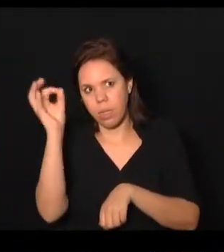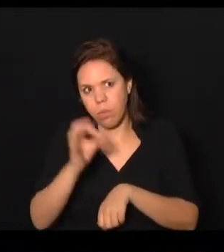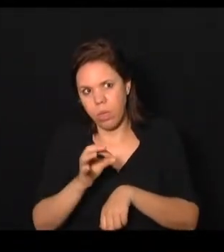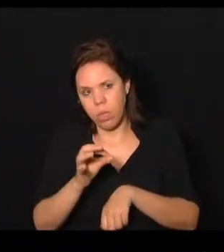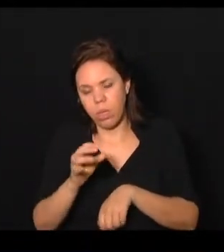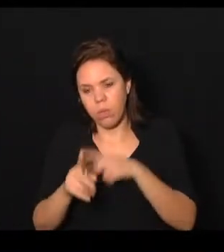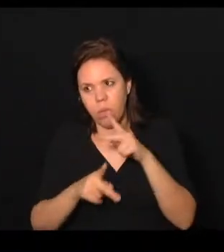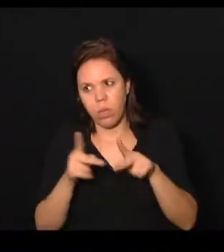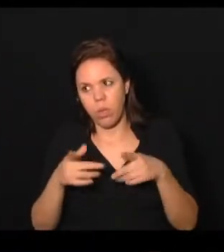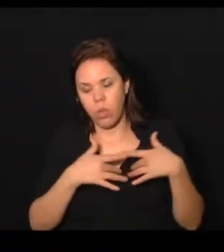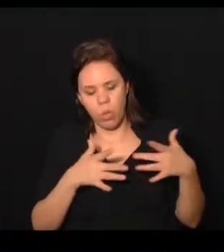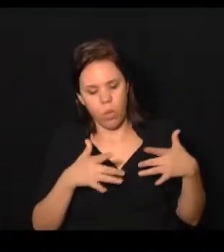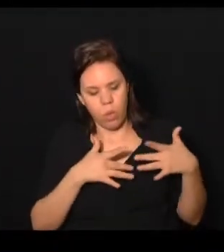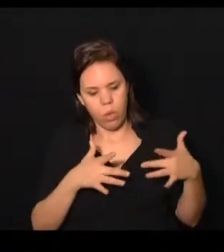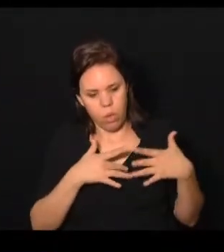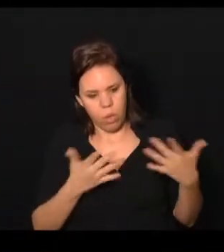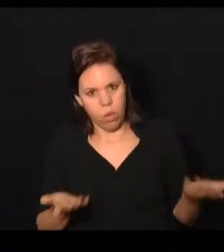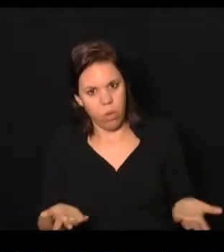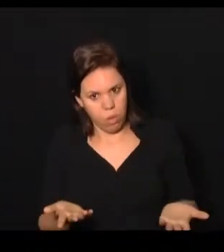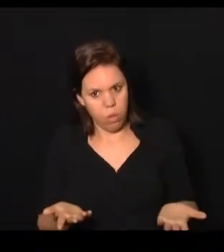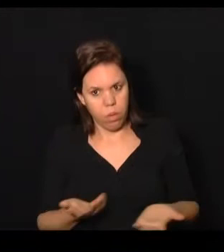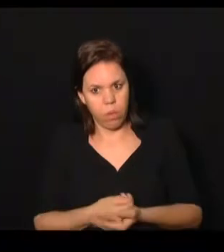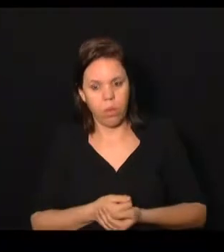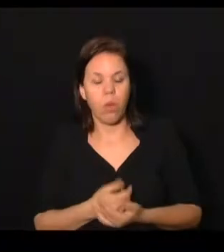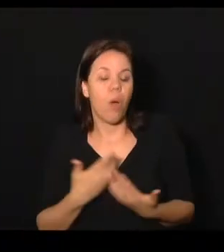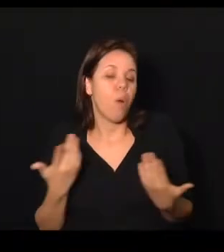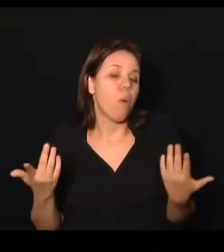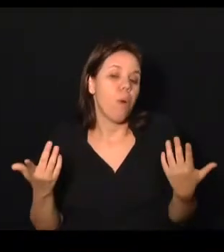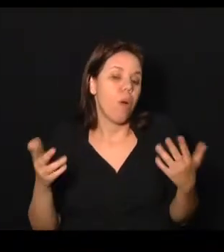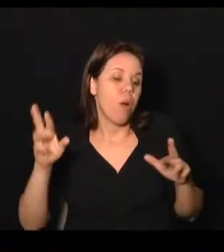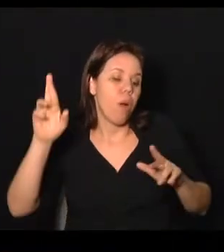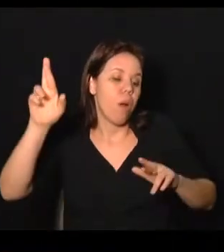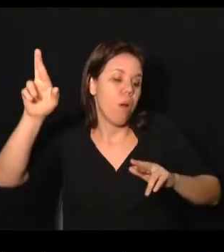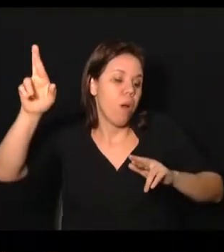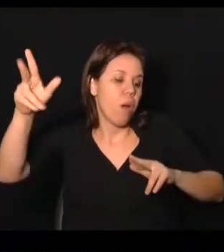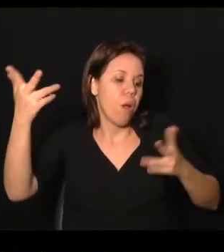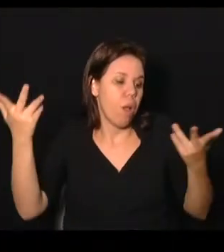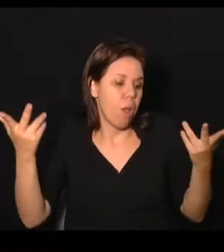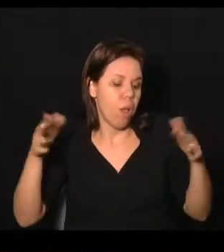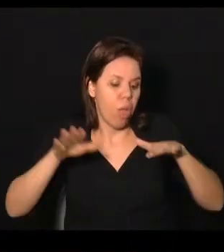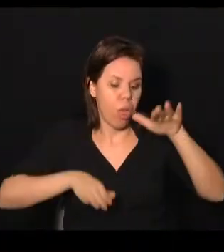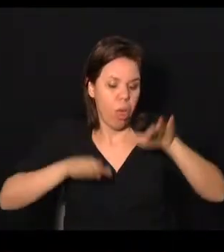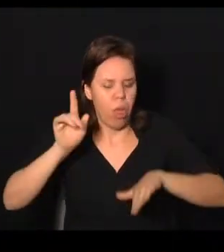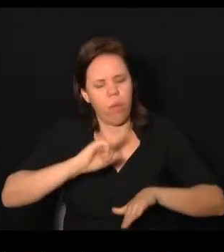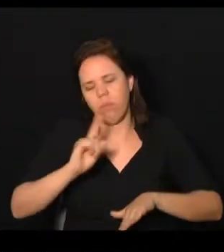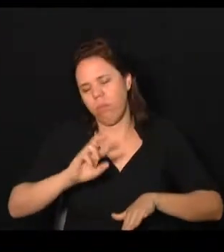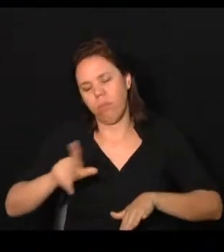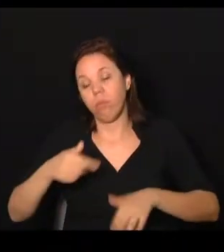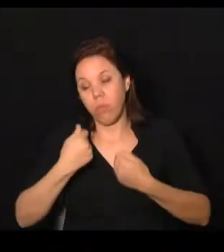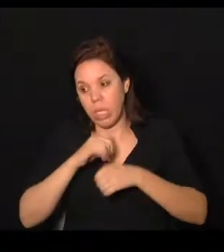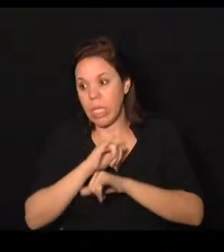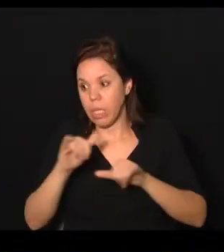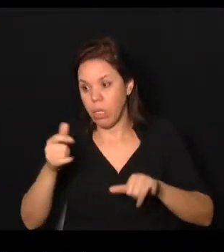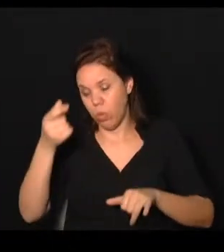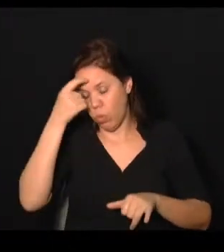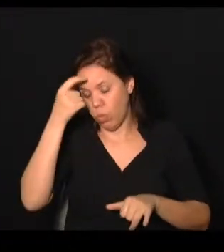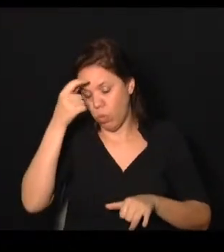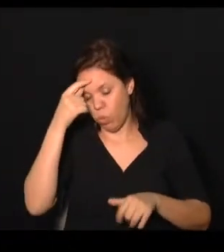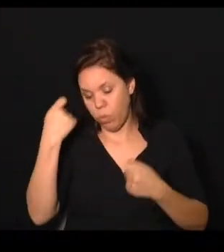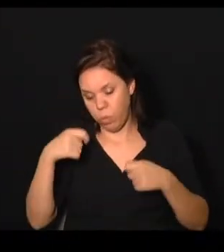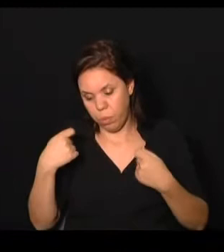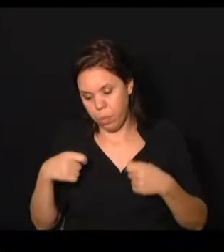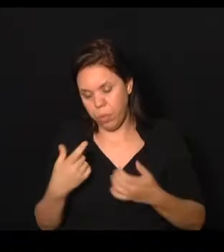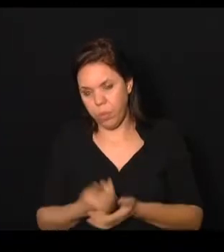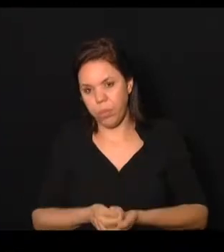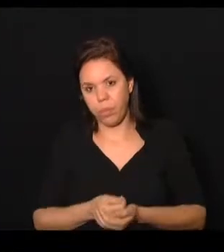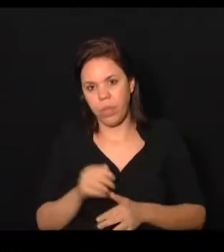população é doadora de sangue, né? E qual é a diferença da gente para eles? Eu acho que é divulgar, eu acho que as pessoas saberem a necessidade disso, porque